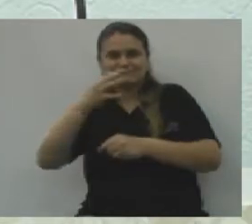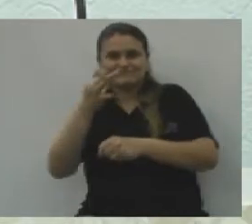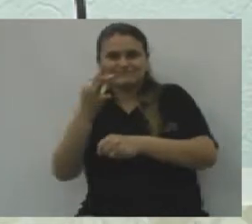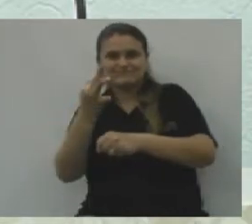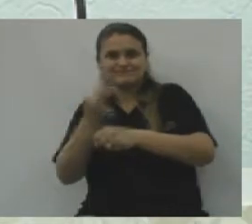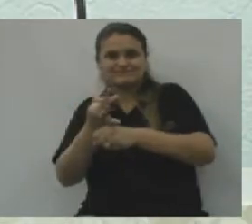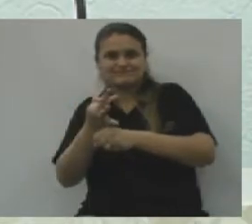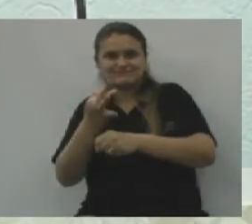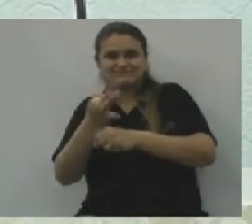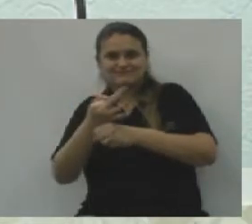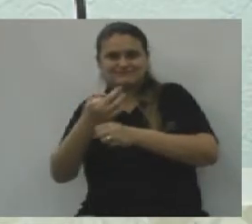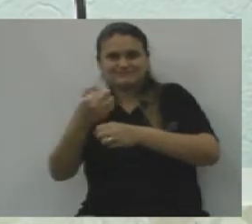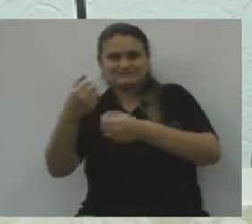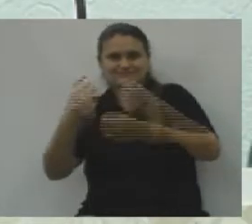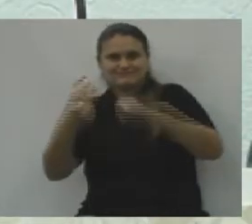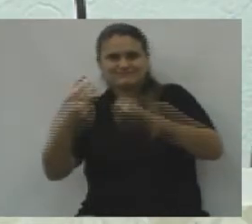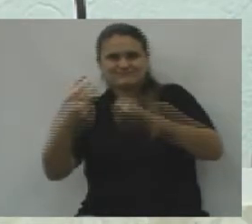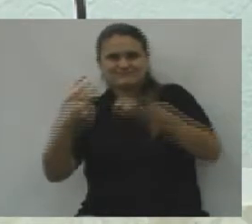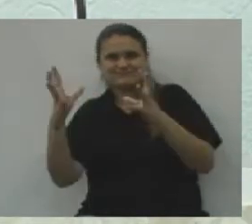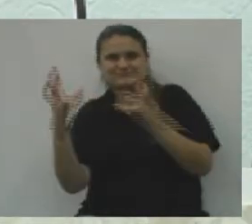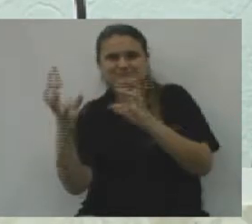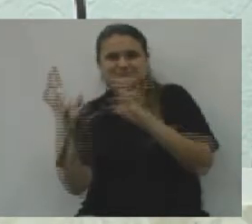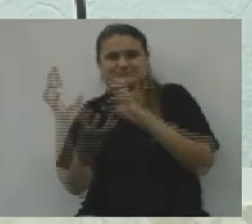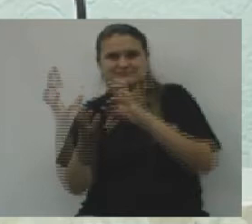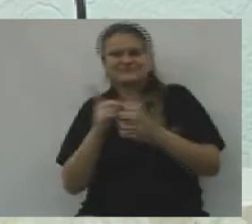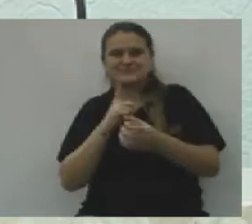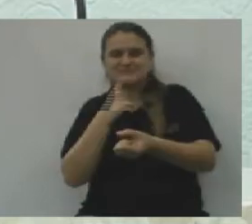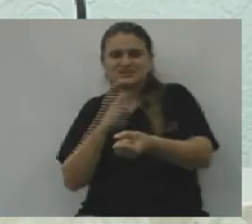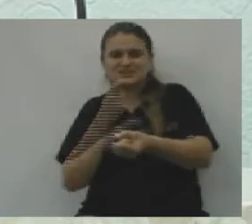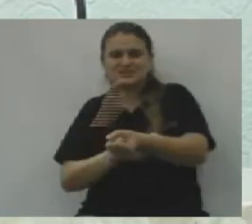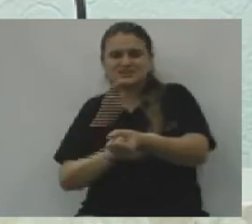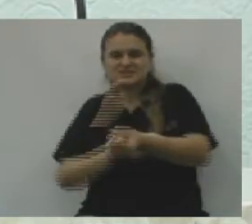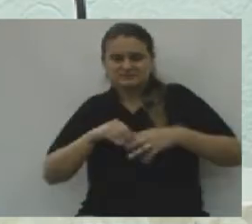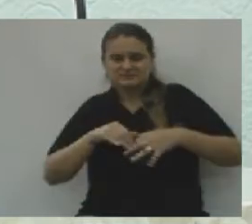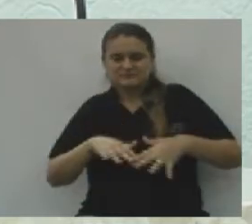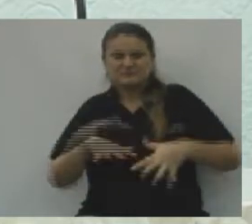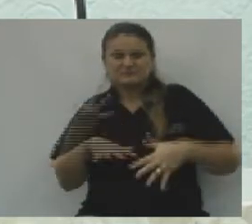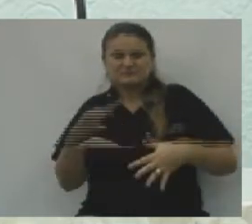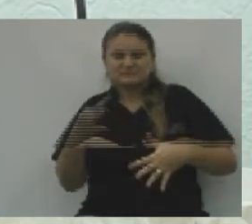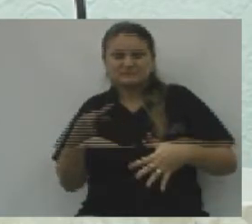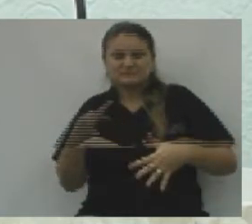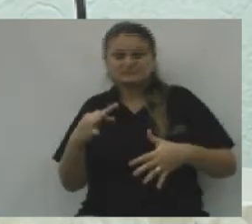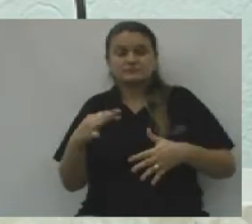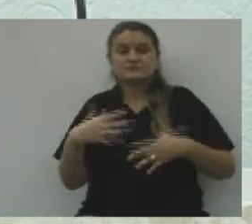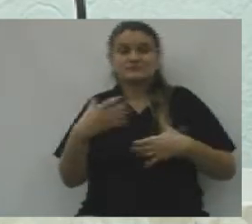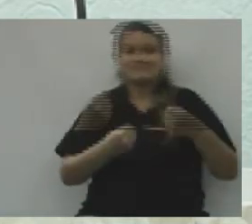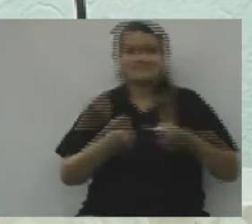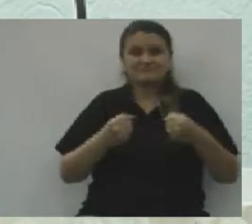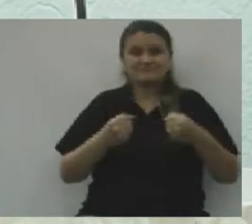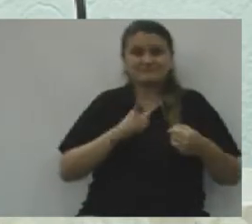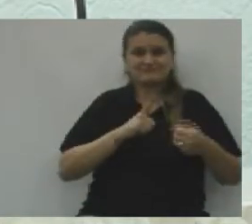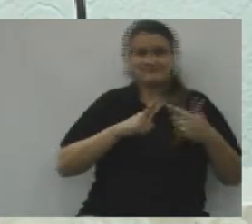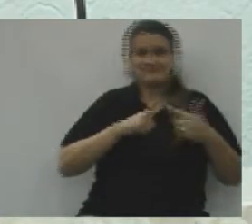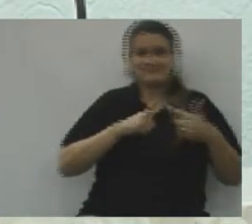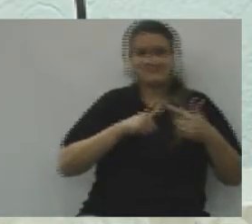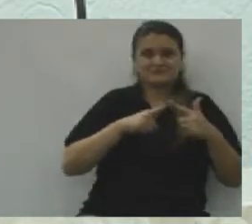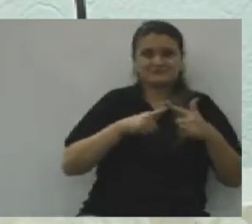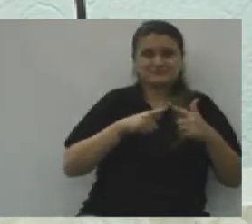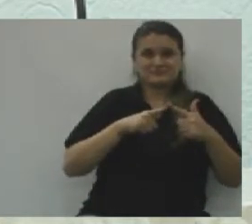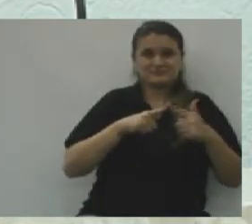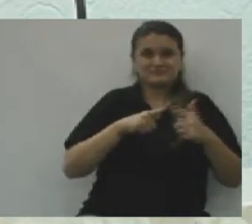nas ferragens, perdendo muito sangue, mesmo com o veículo tendo risco de cair em